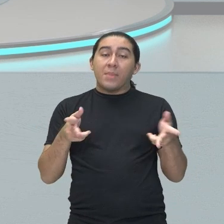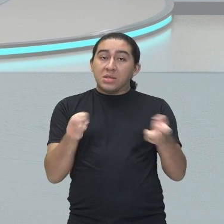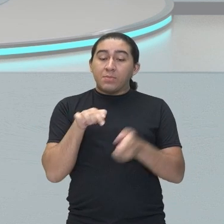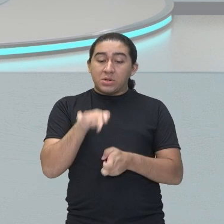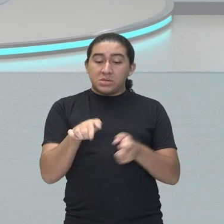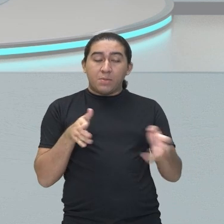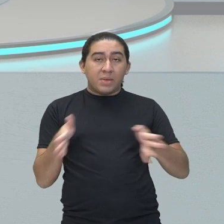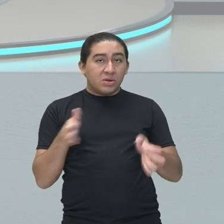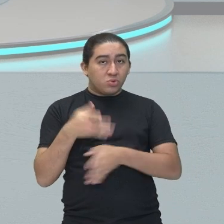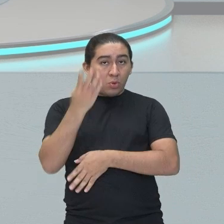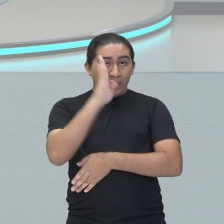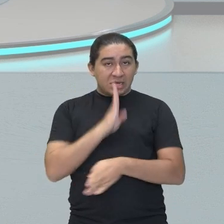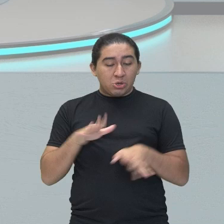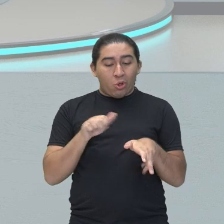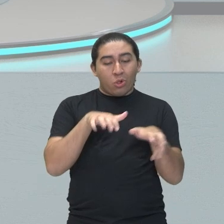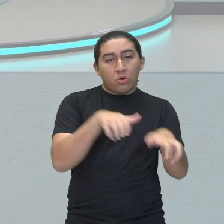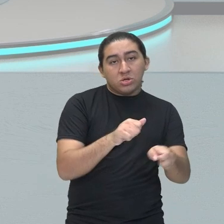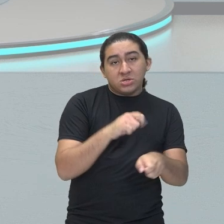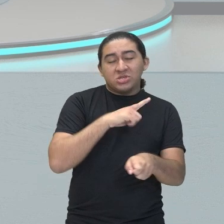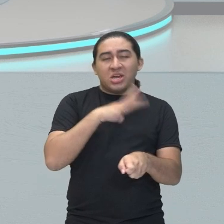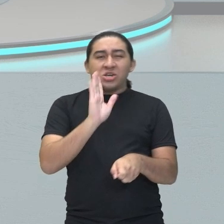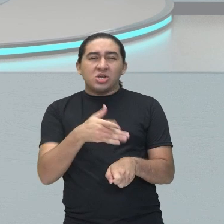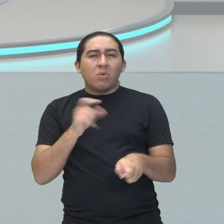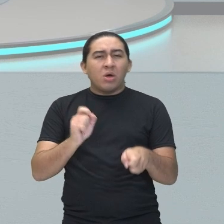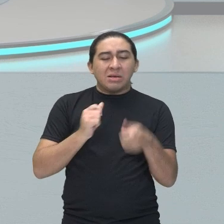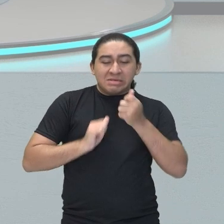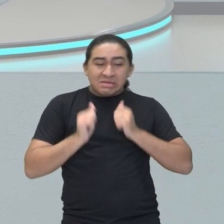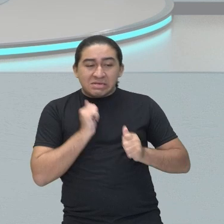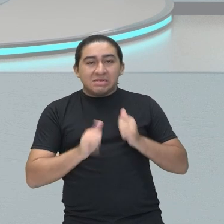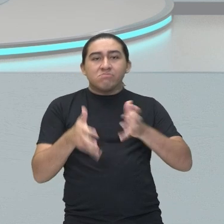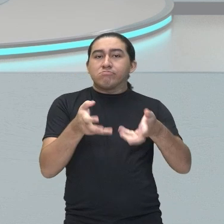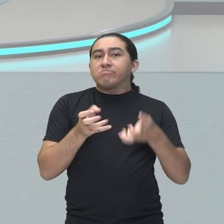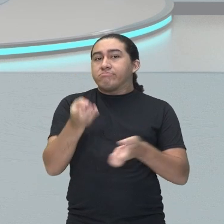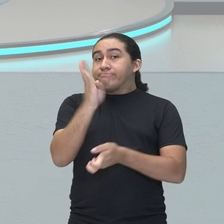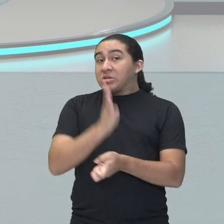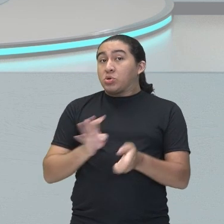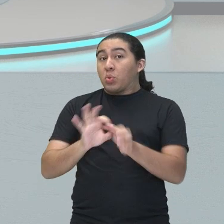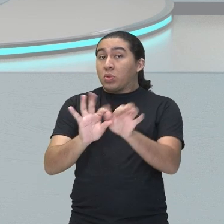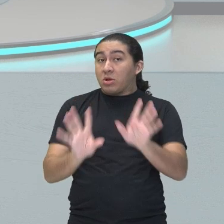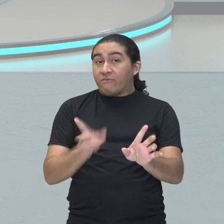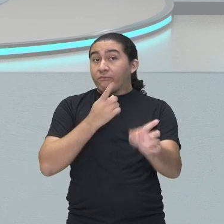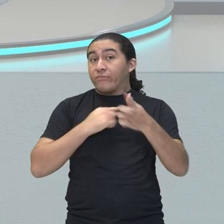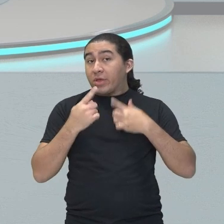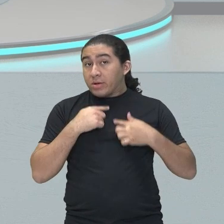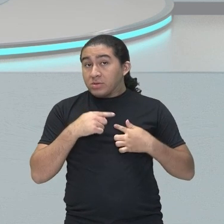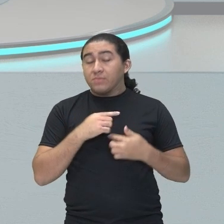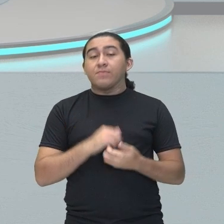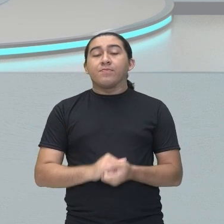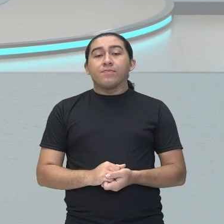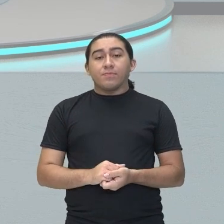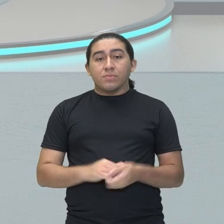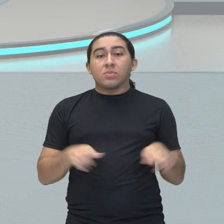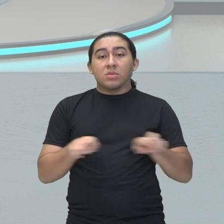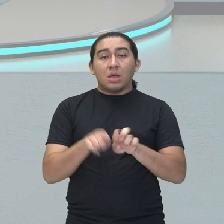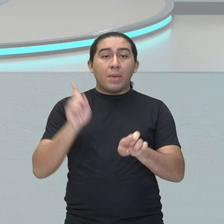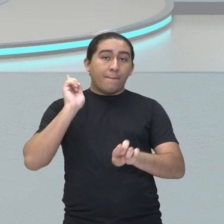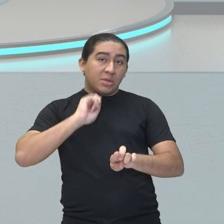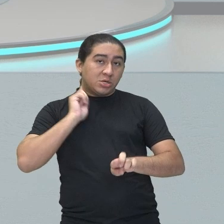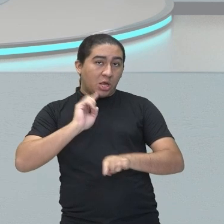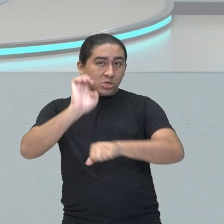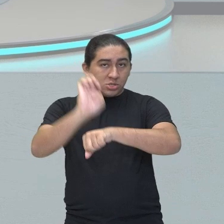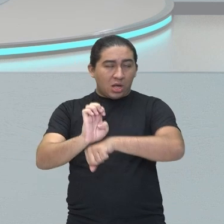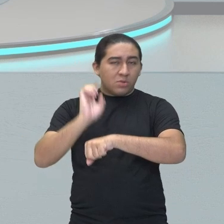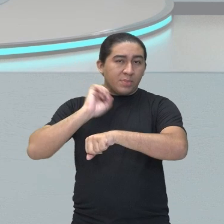Colônia, já havia aquela agitação pela independência do Brasil. E também, Minas Gerais é